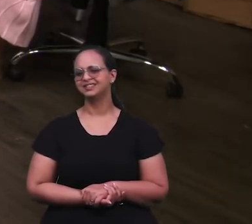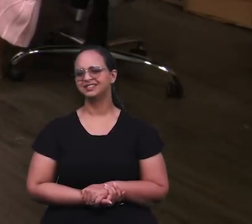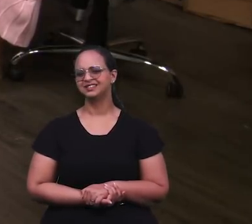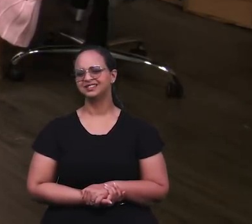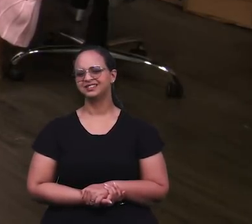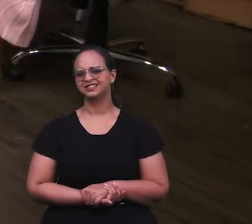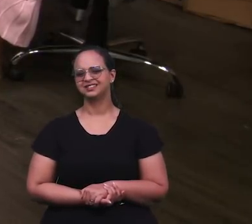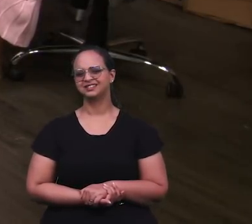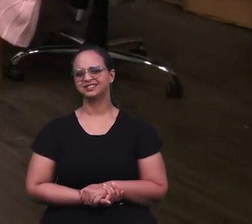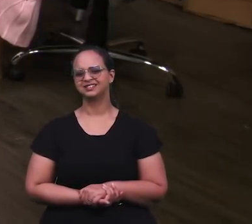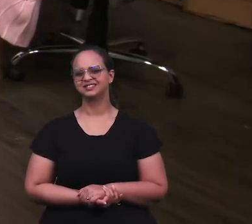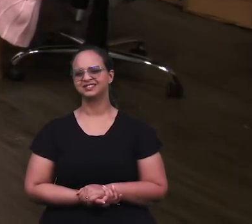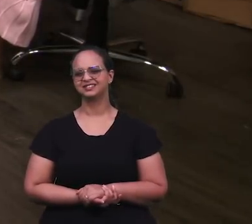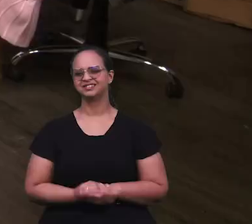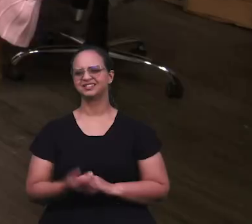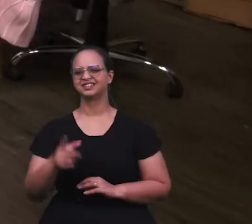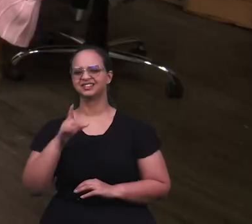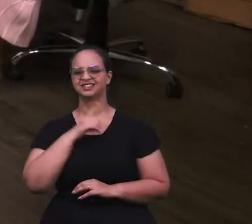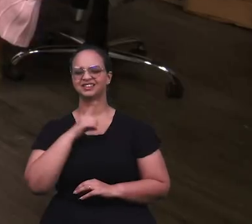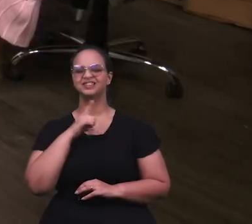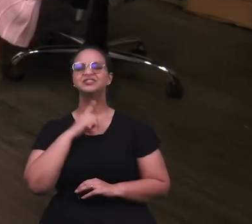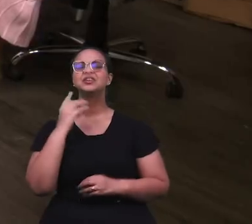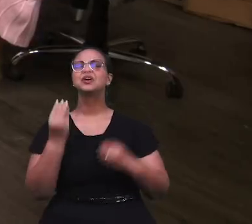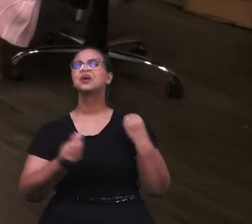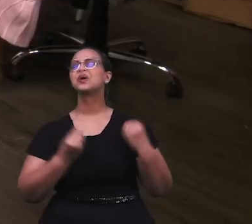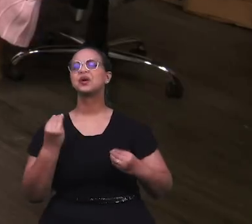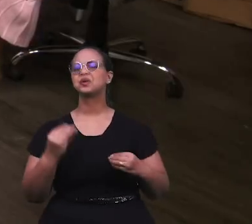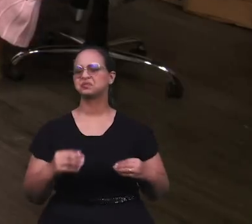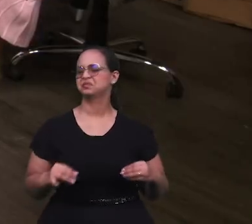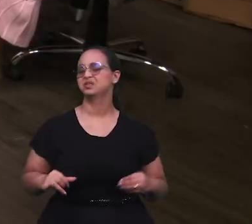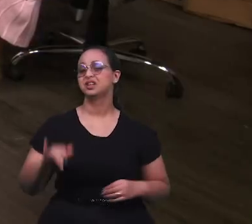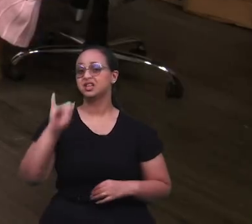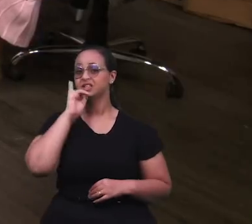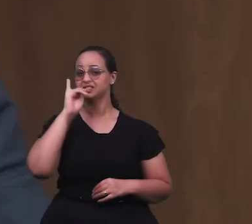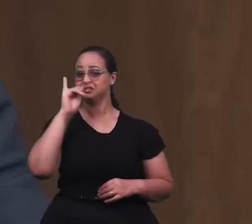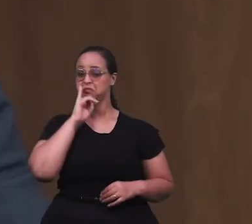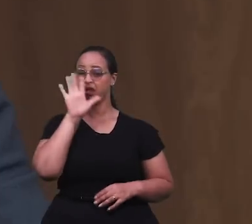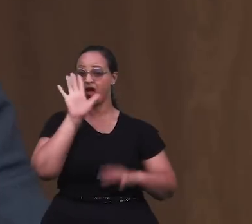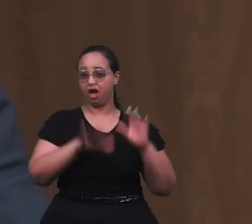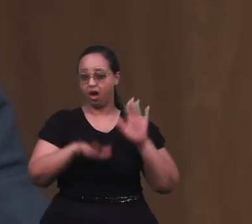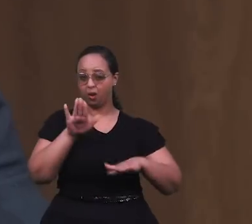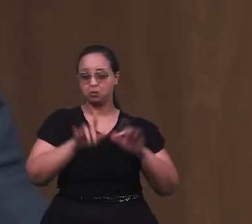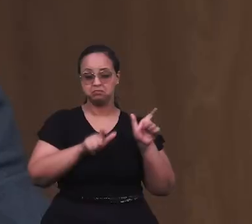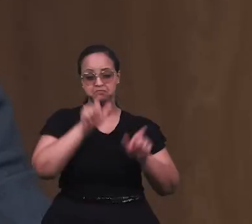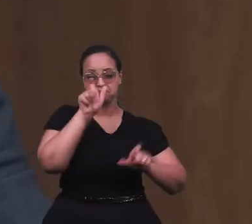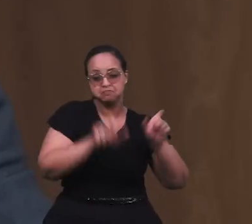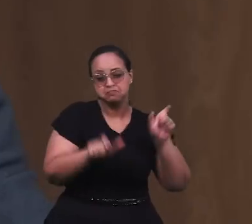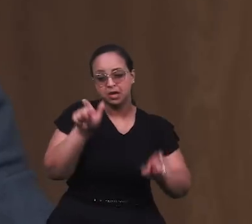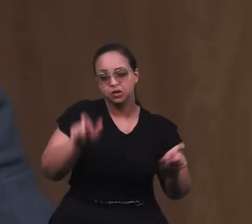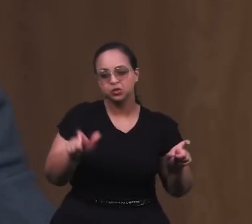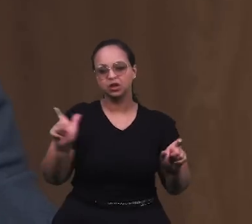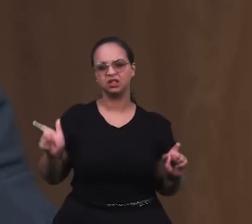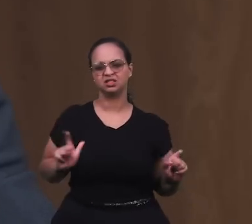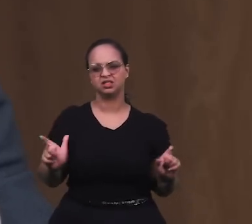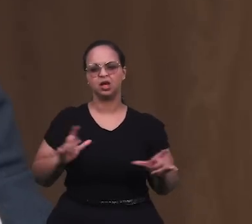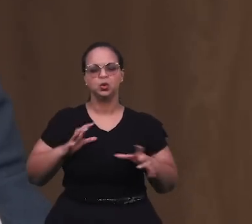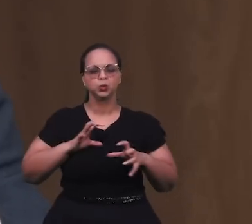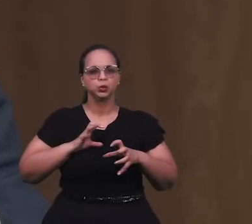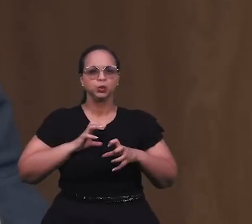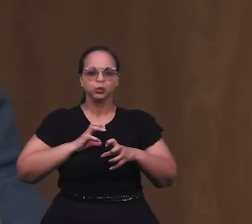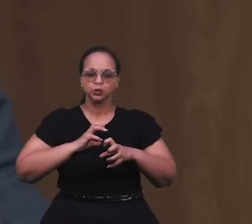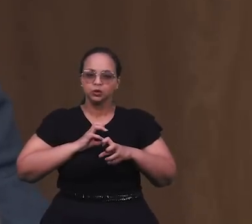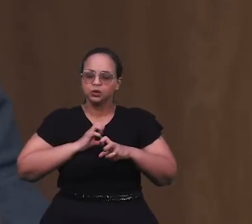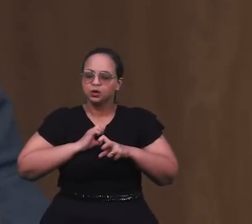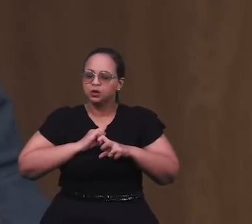existem feridas que são muito profundas. Então você pega, há pessoas, inclusive, que a mágoa é tão